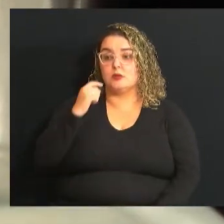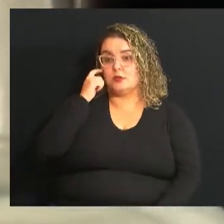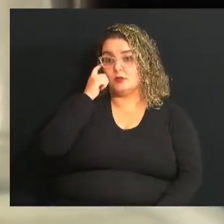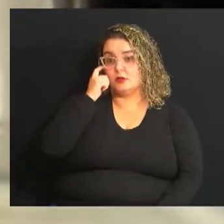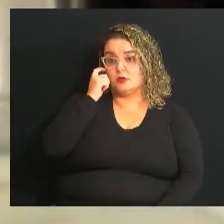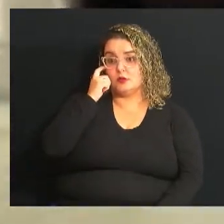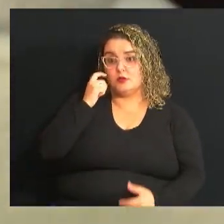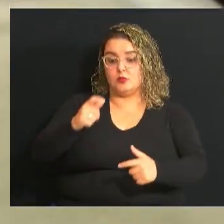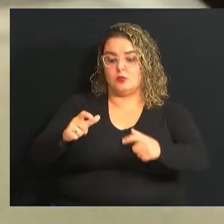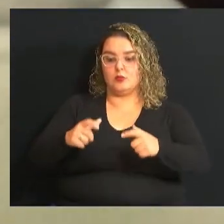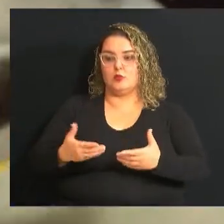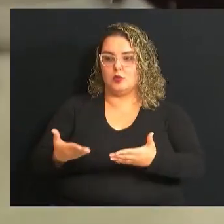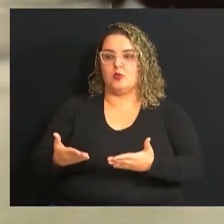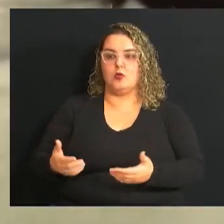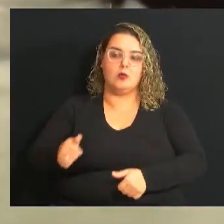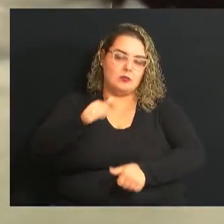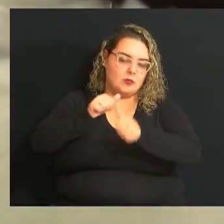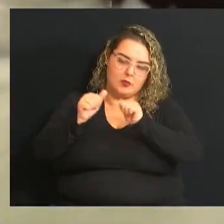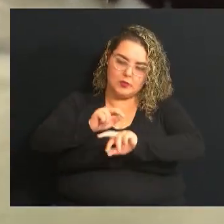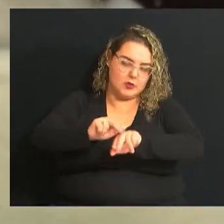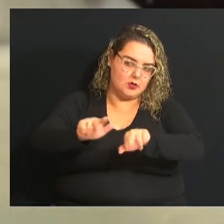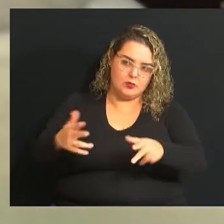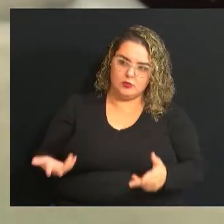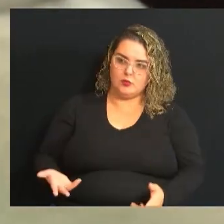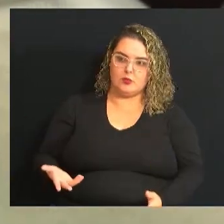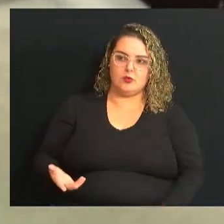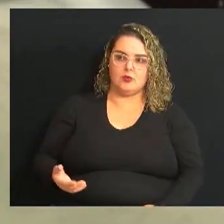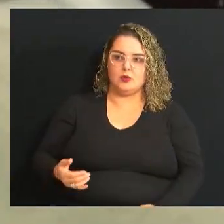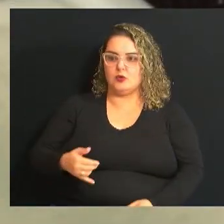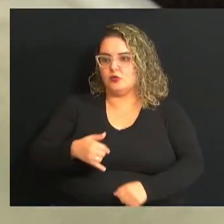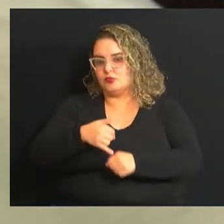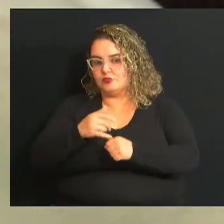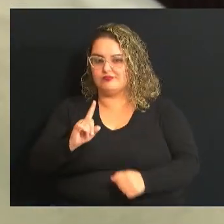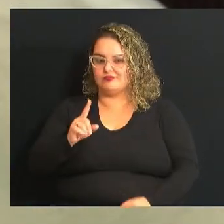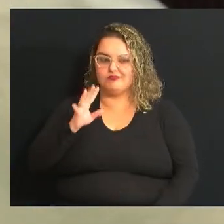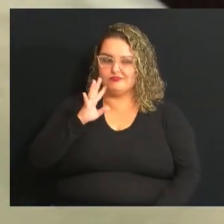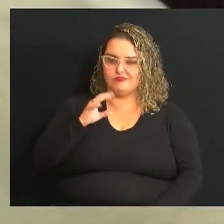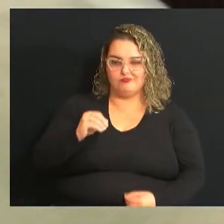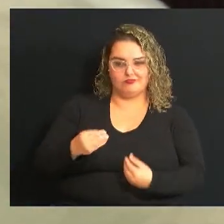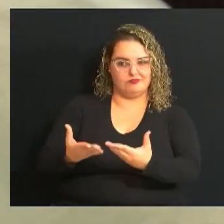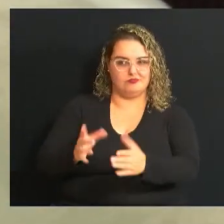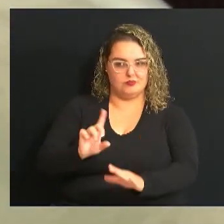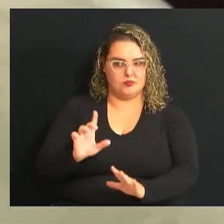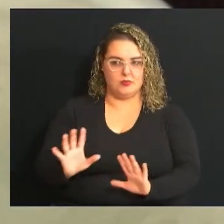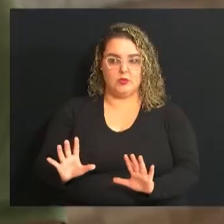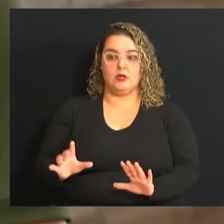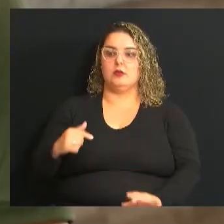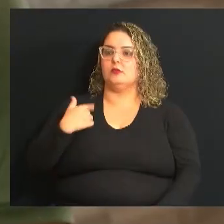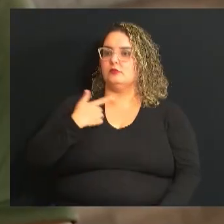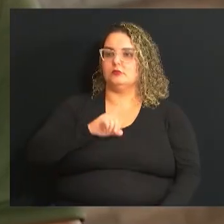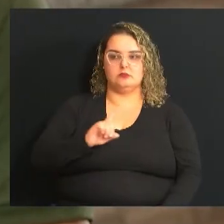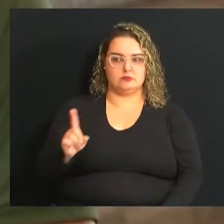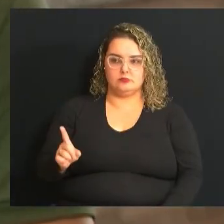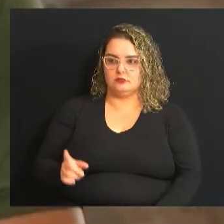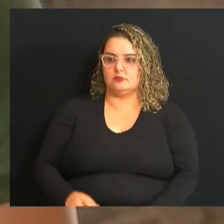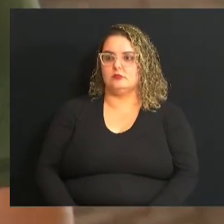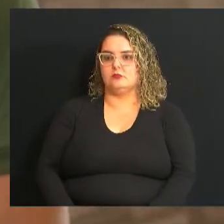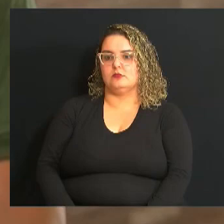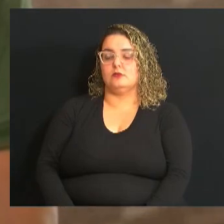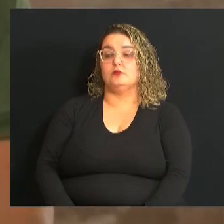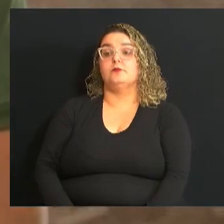e sem nenhum tipo de ônus para ele. É aquela informação que consta no site. Leandro, falar um pouquinho agora da entrega, né? Tá, como a